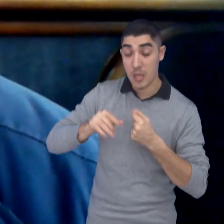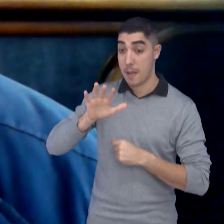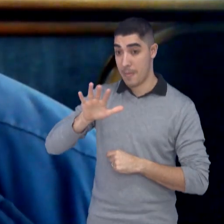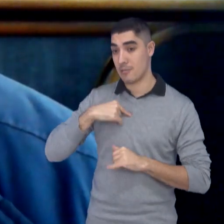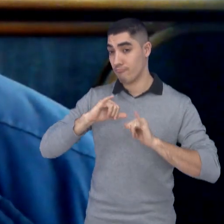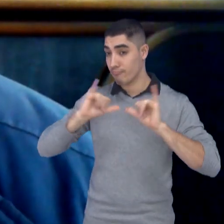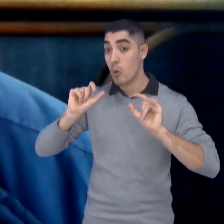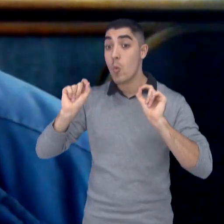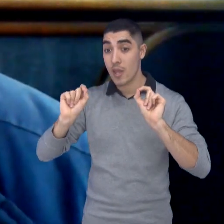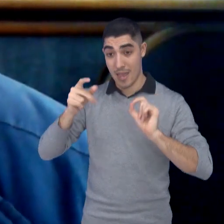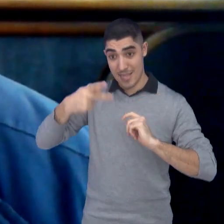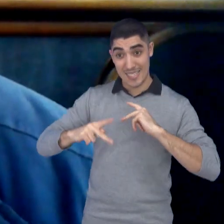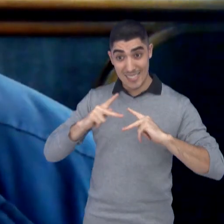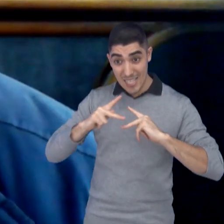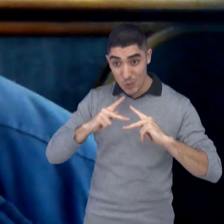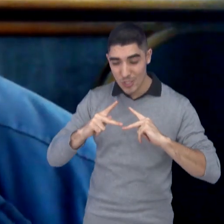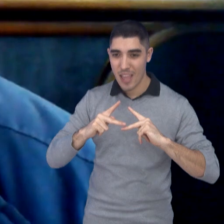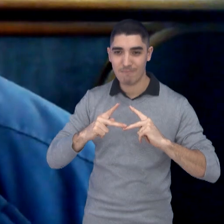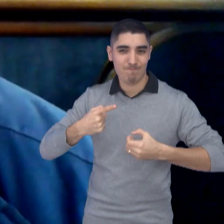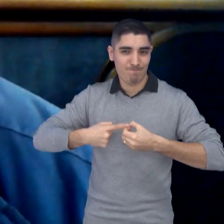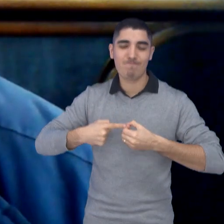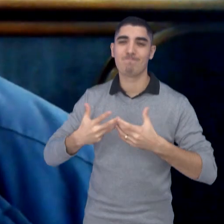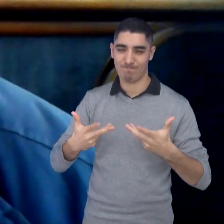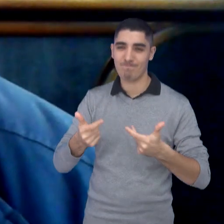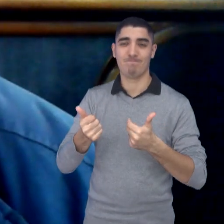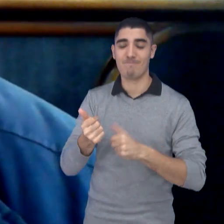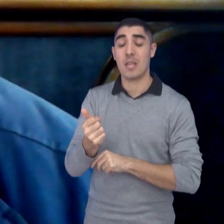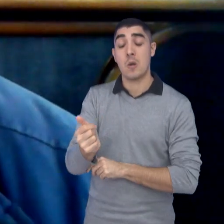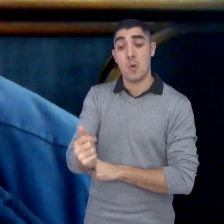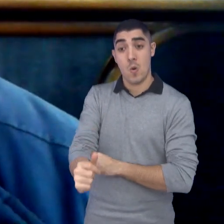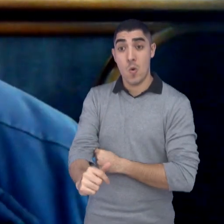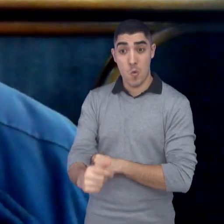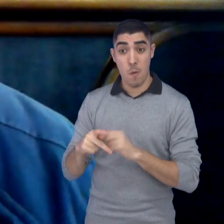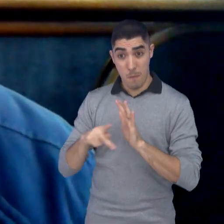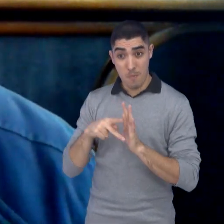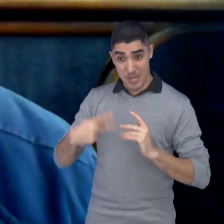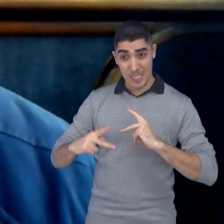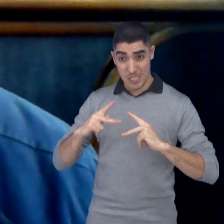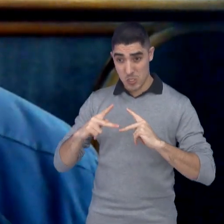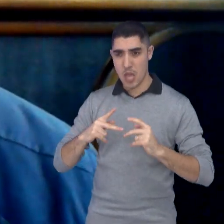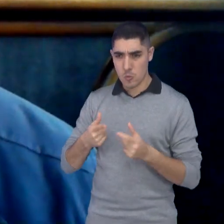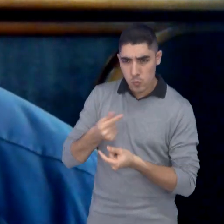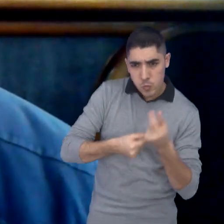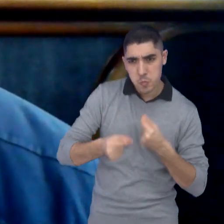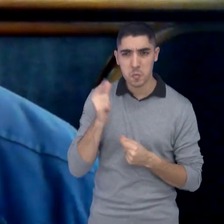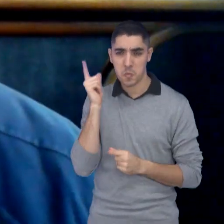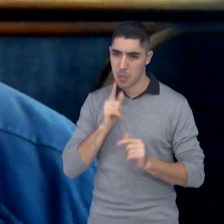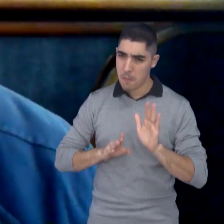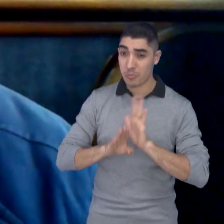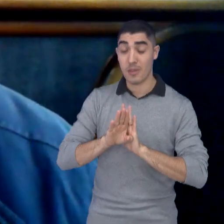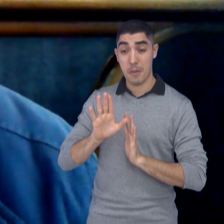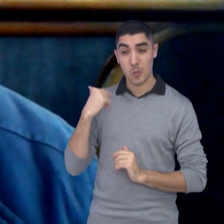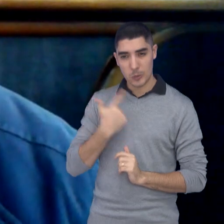José é São José. O comércio de São José é São José. Agora, nós continuamos melhorando, viu, Daniela?